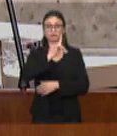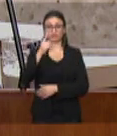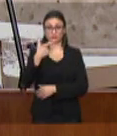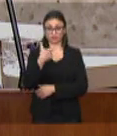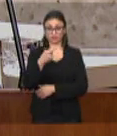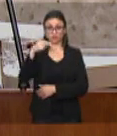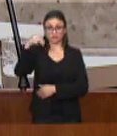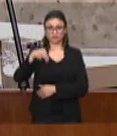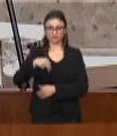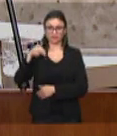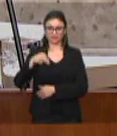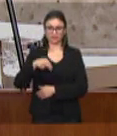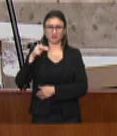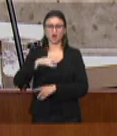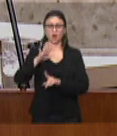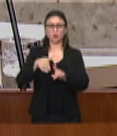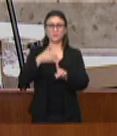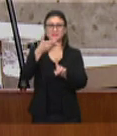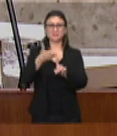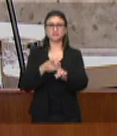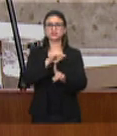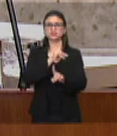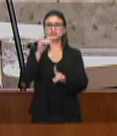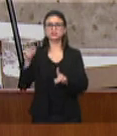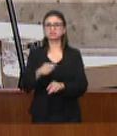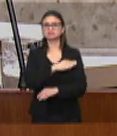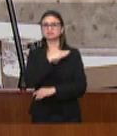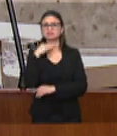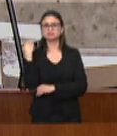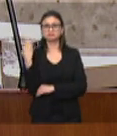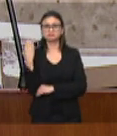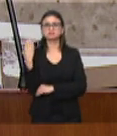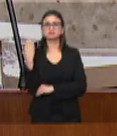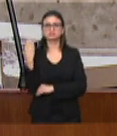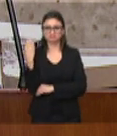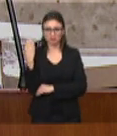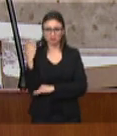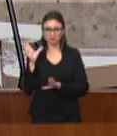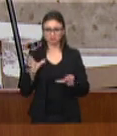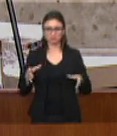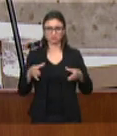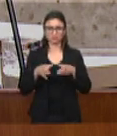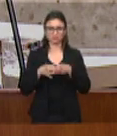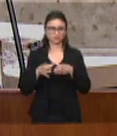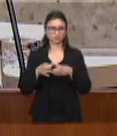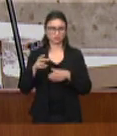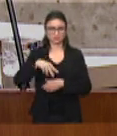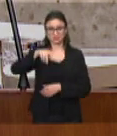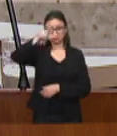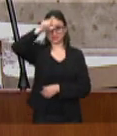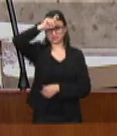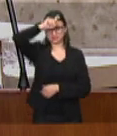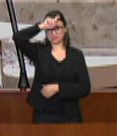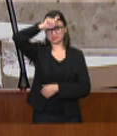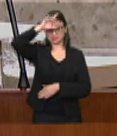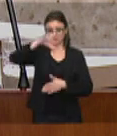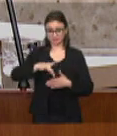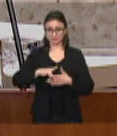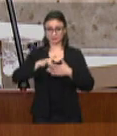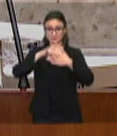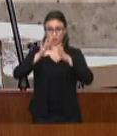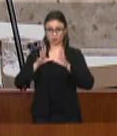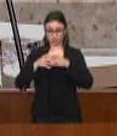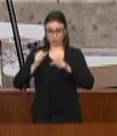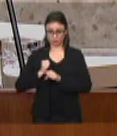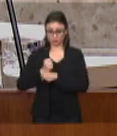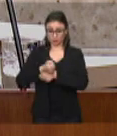novembro, se faz em homenagem à data do falecimento de Zumbi dos Palmares, liderança negra do Quilombo dos